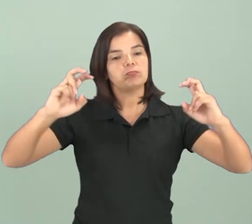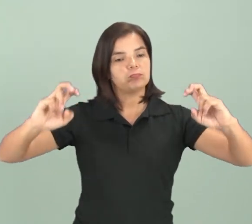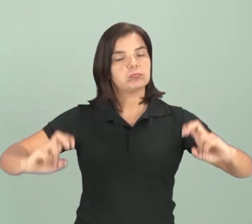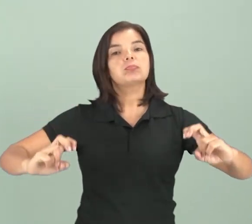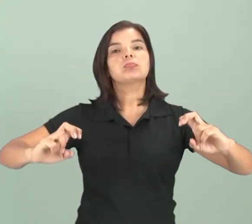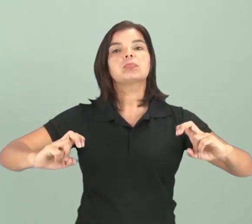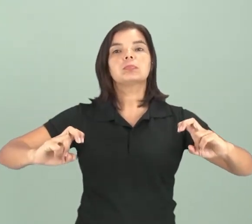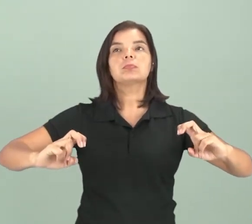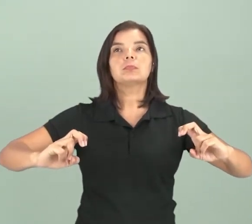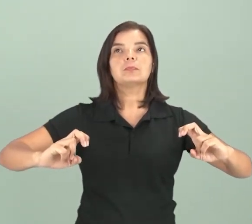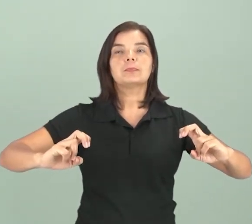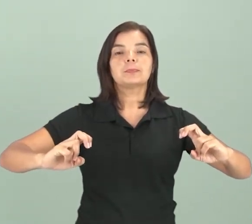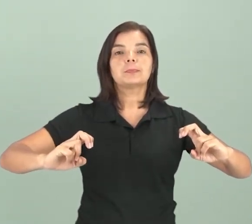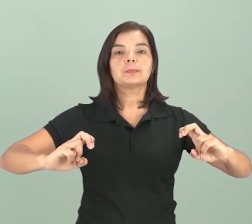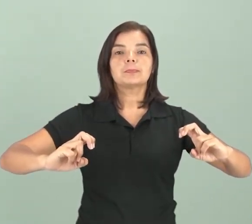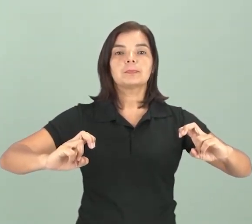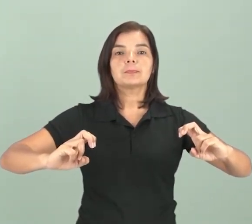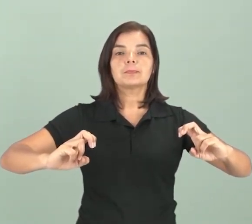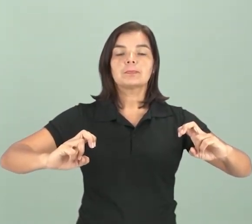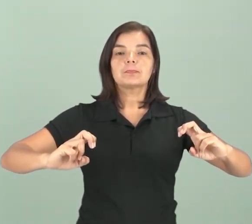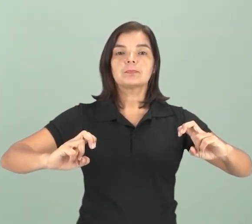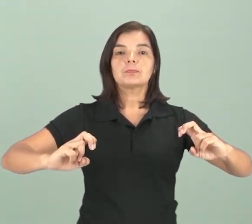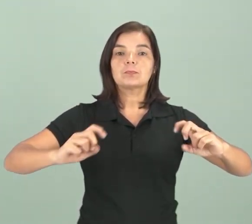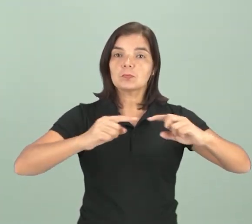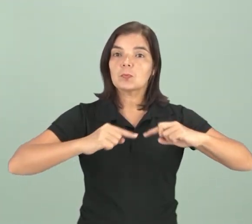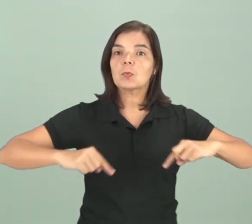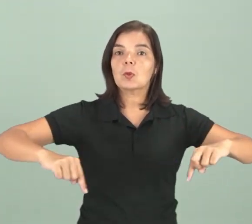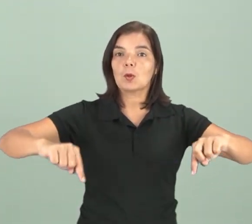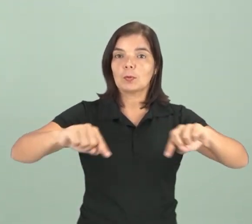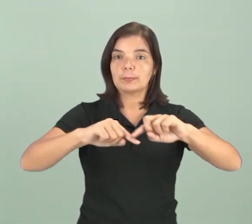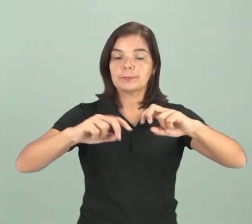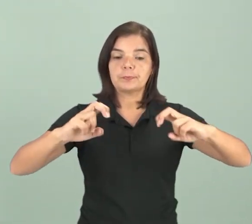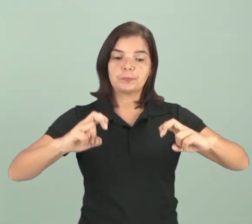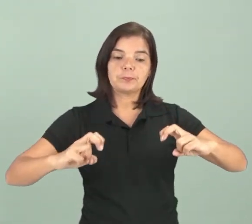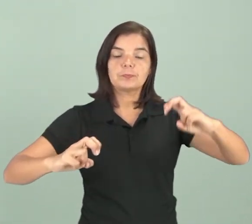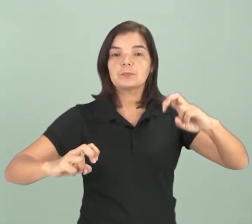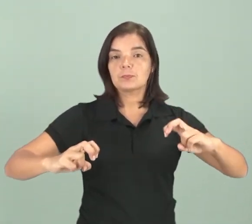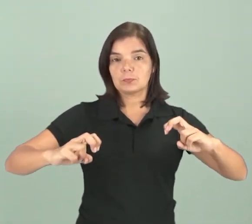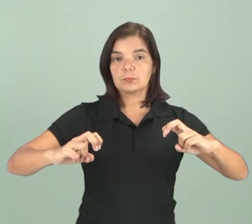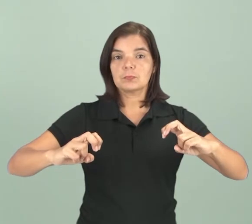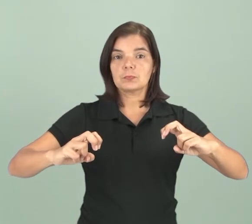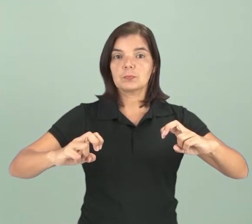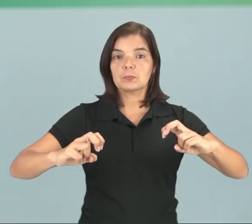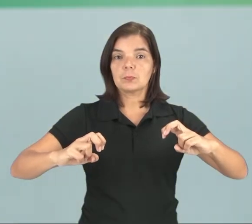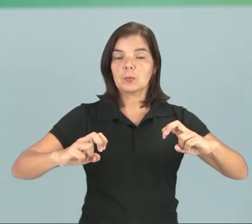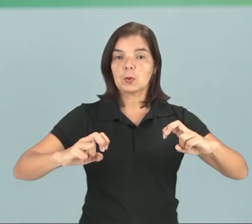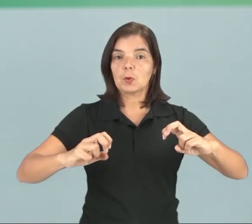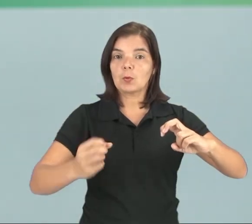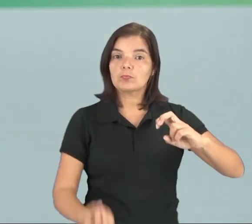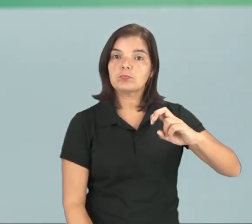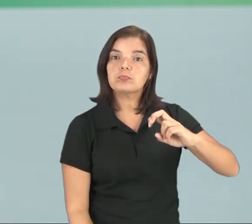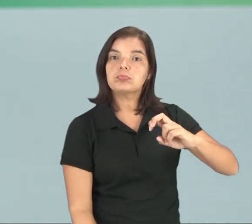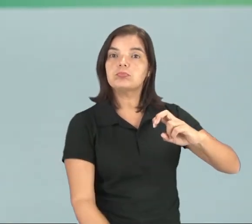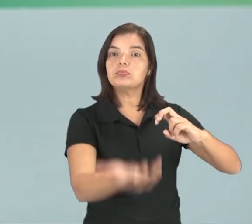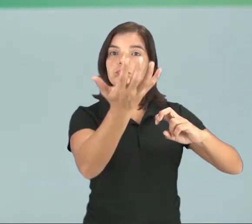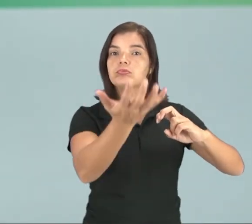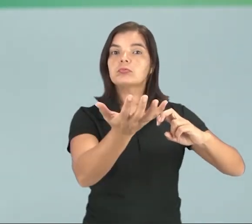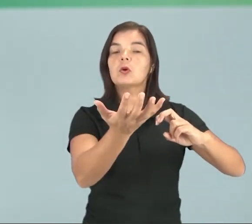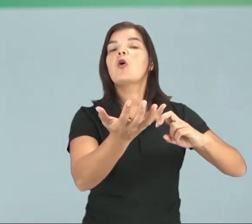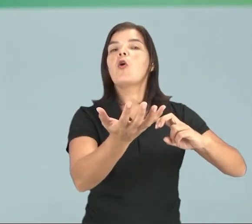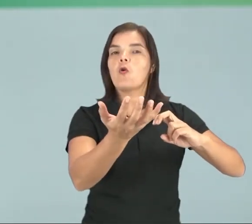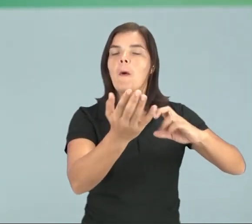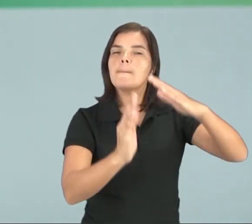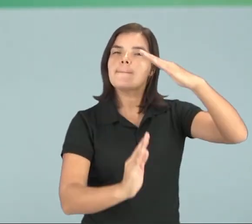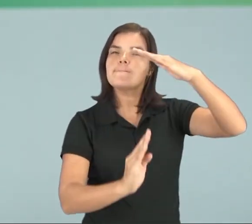posiciona no centro, no círculo central, cada um do lado da sua bola, quando ele joga a bola para cima e ela atinge o seu